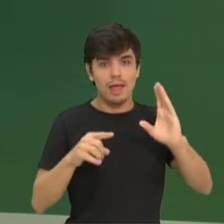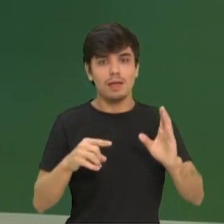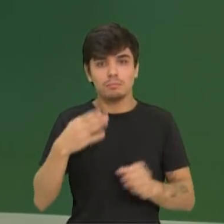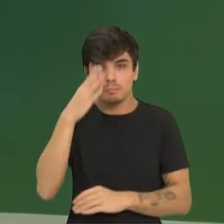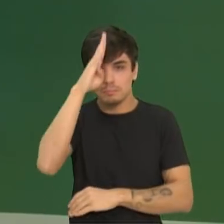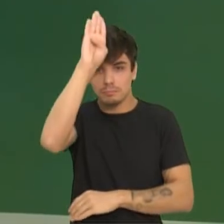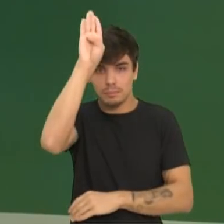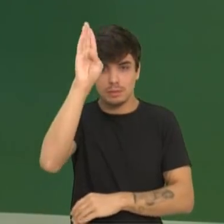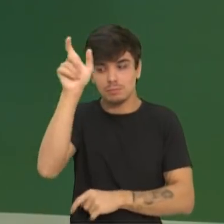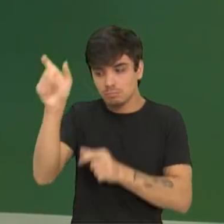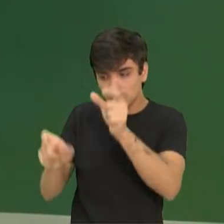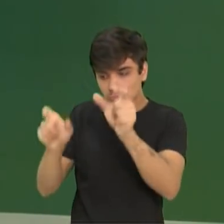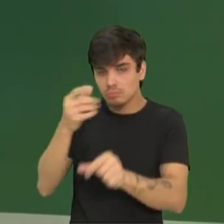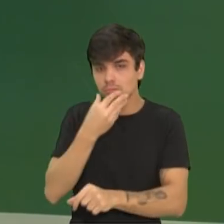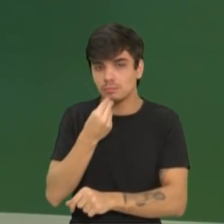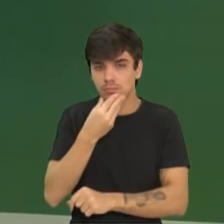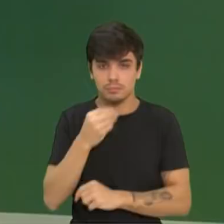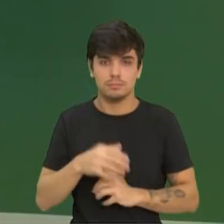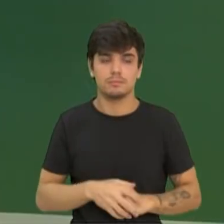principais desses meninos.